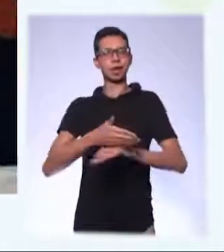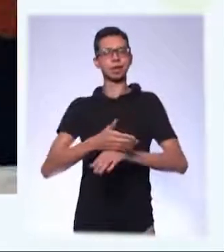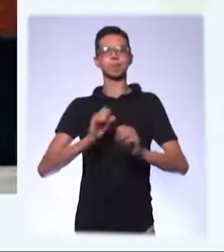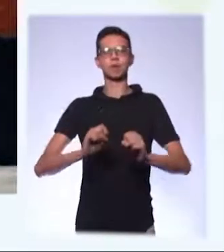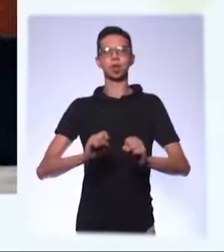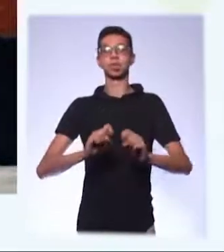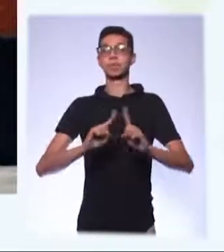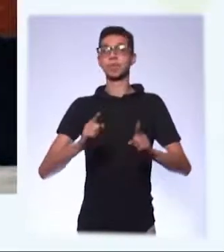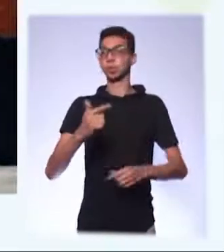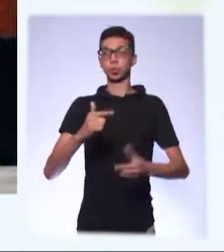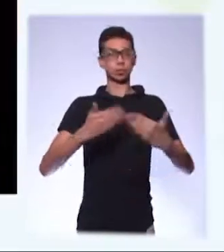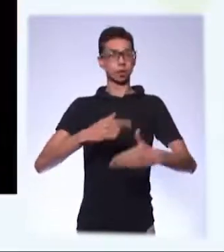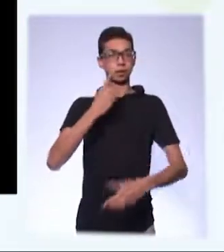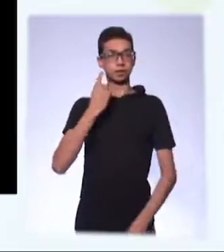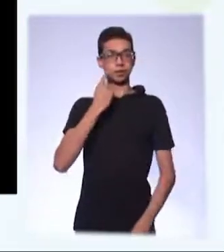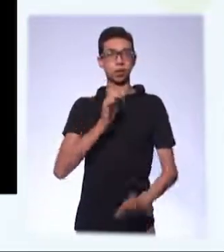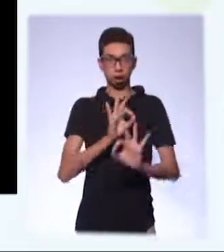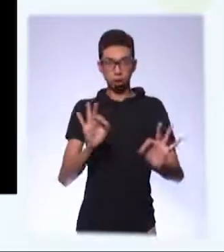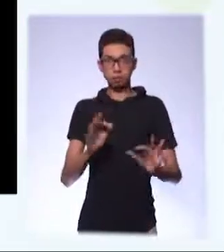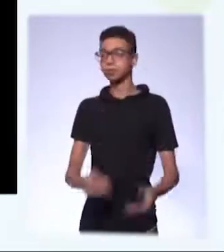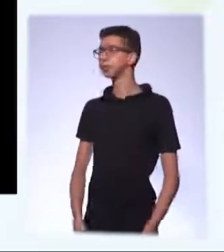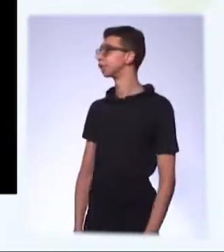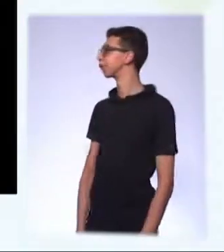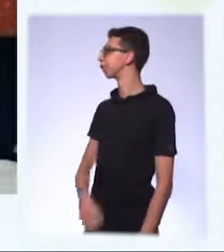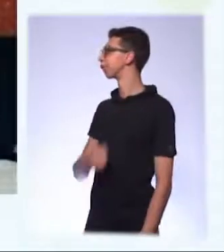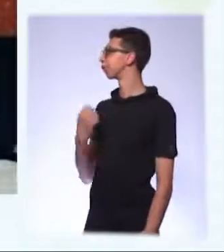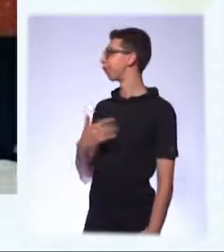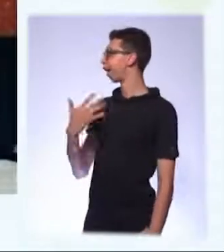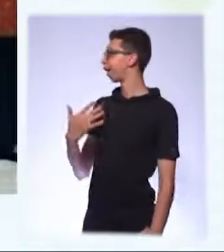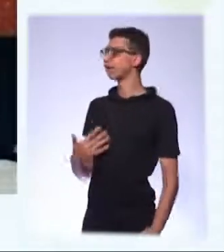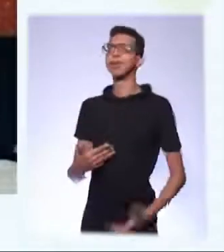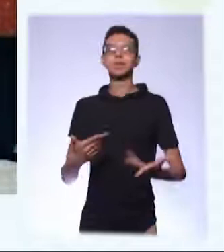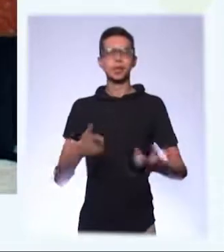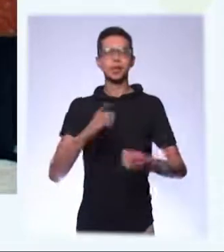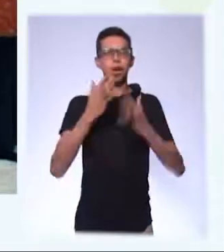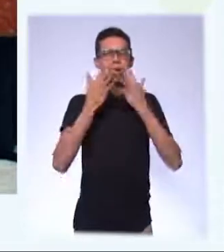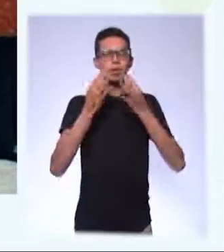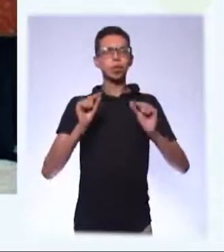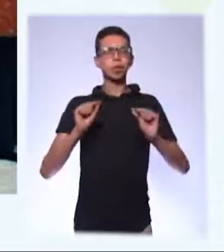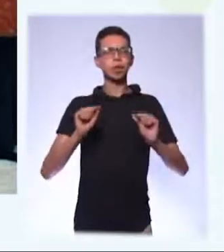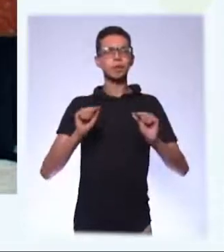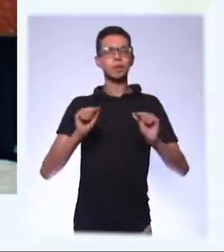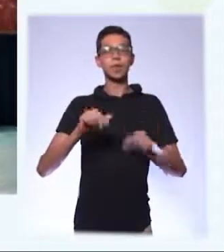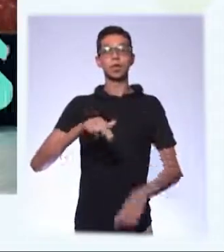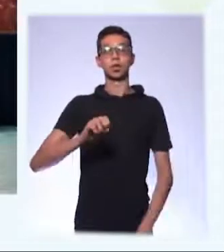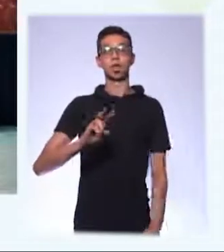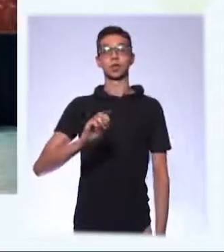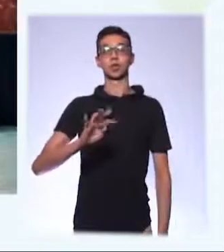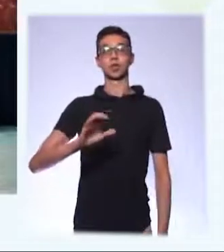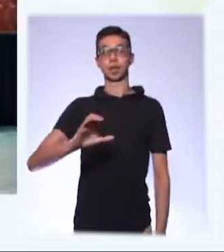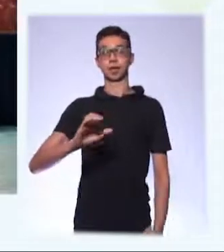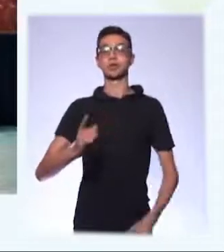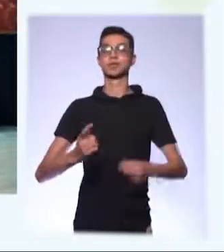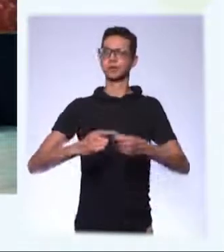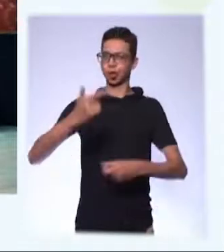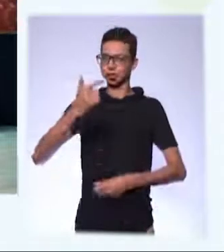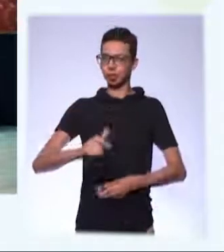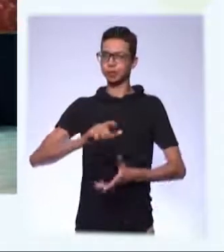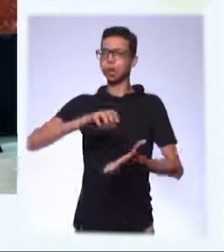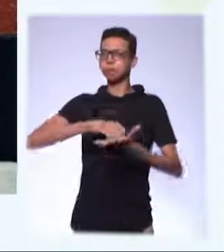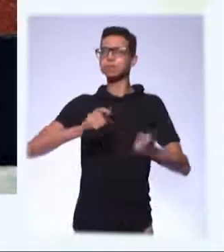sem vestibulinho, não é ótimo? Uau! Então se liga, o Novotec Expresso está de volta e com as inscrições